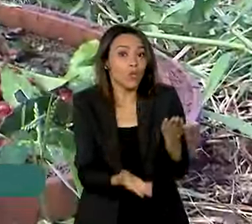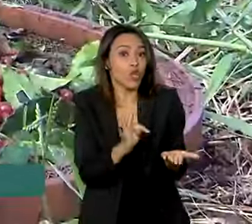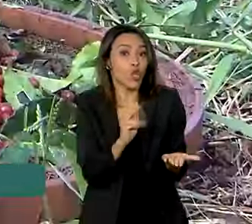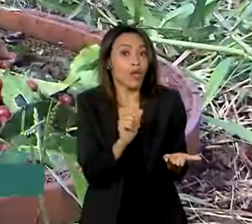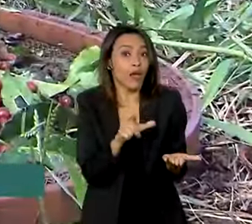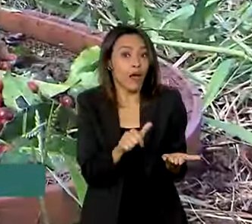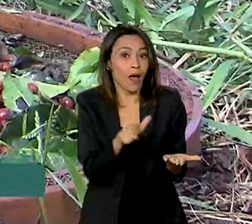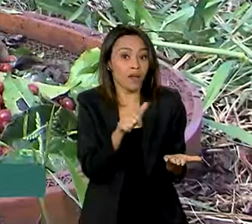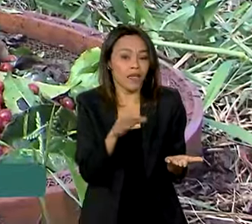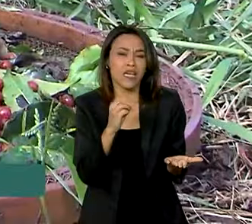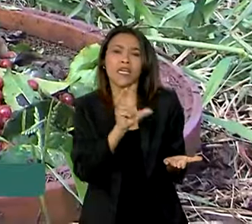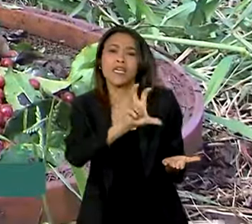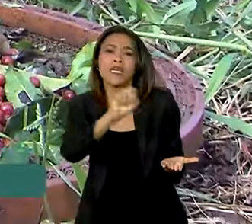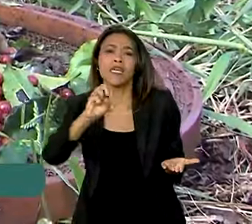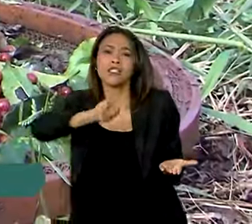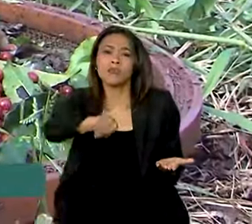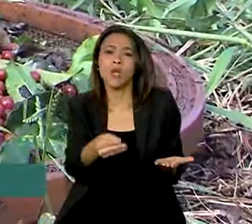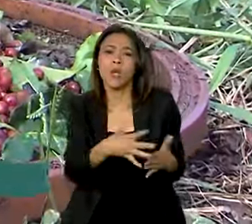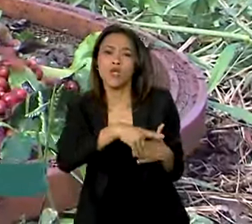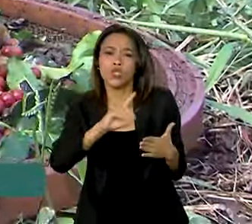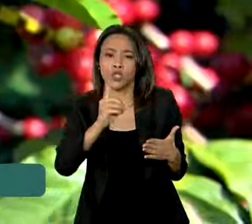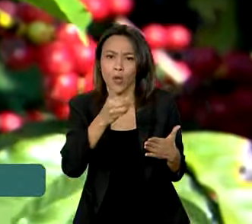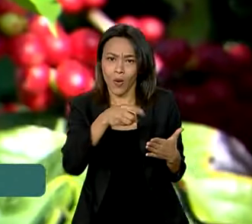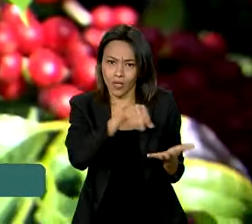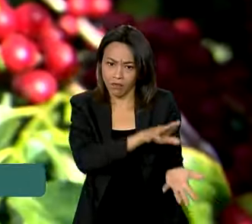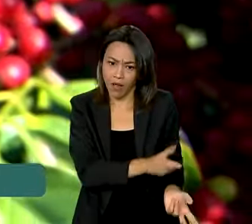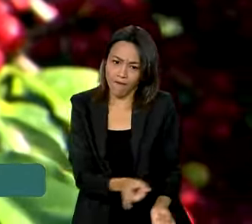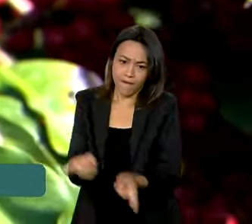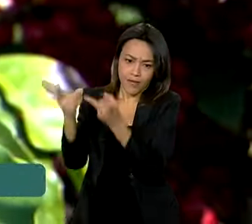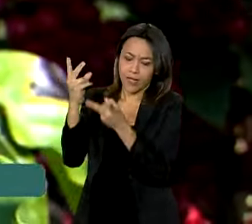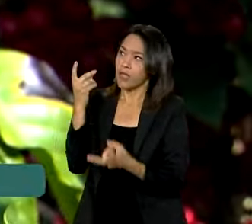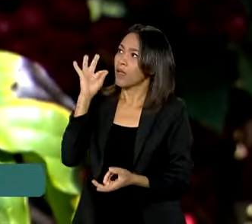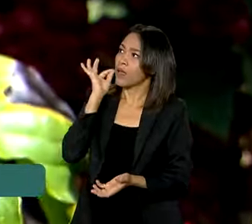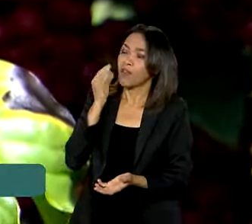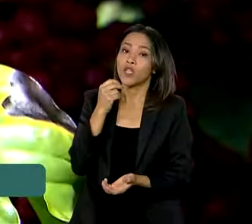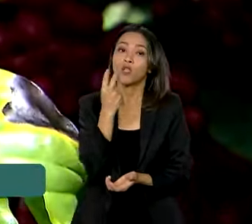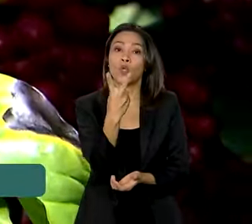de US$ 500 milhões, o equivalente a